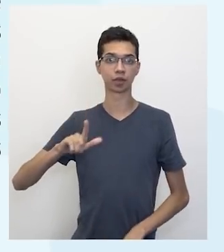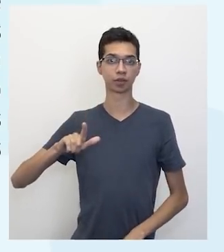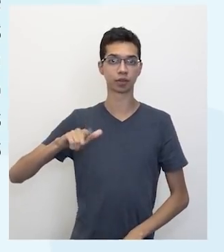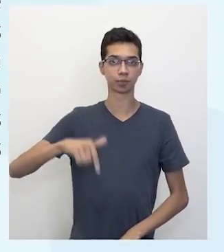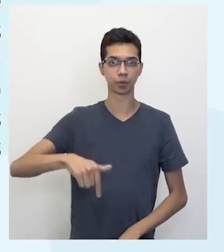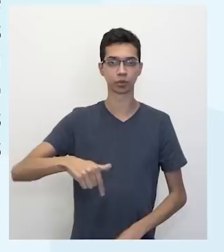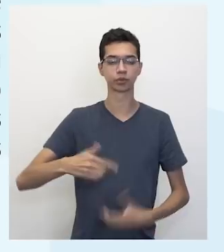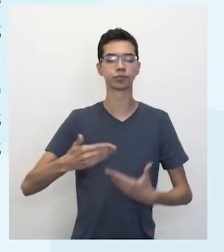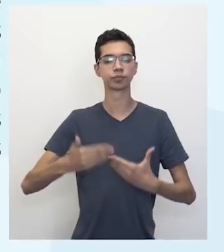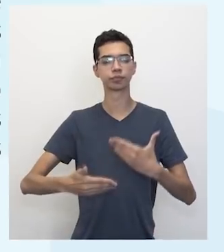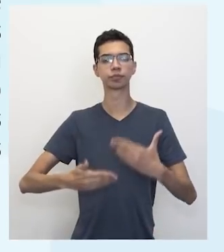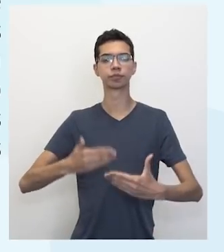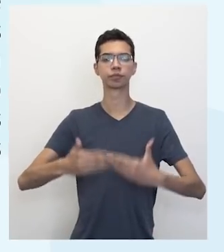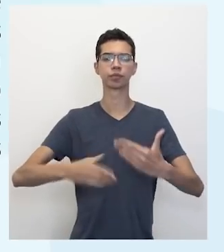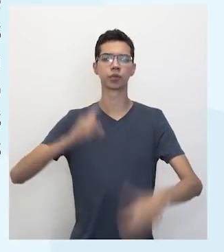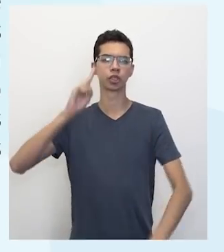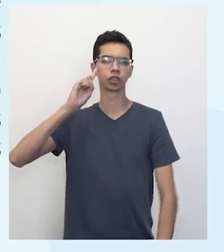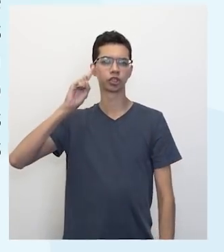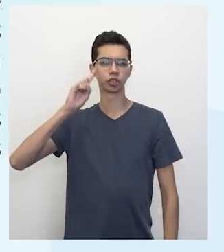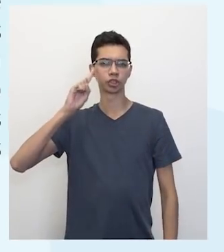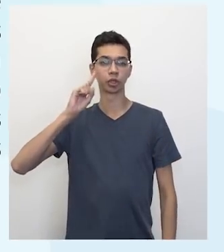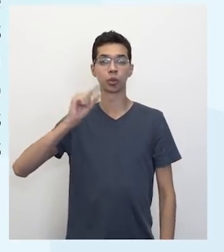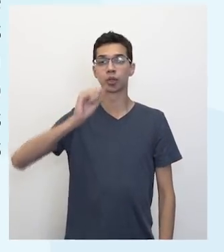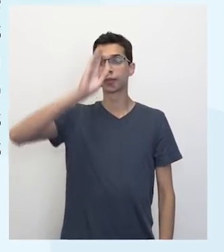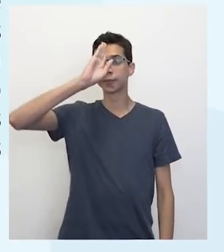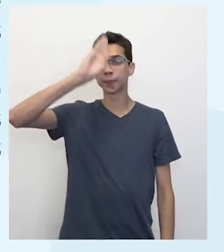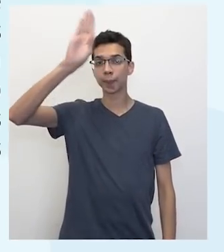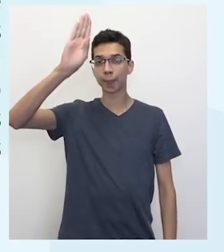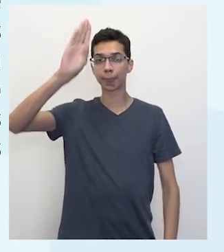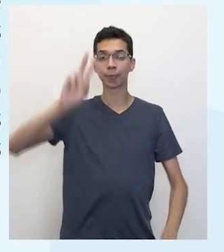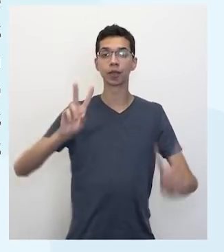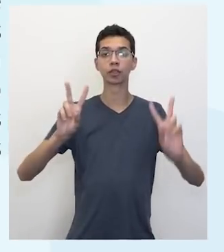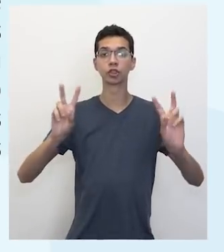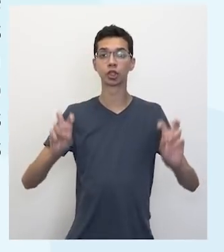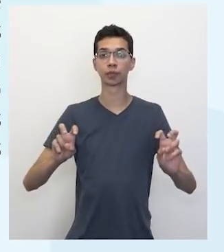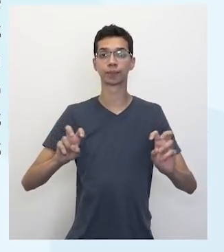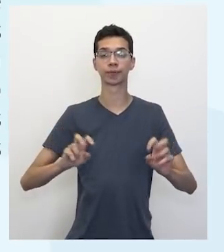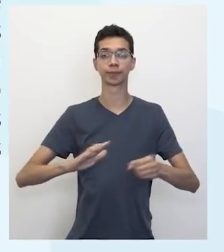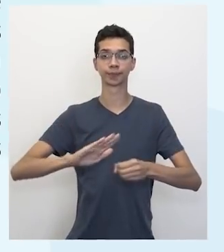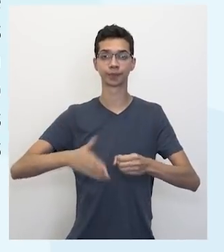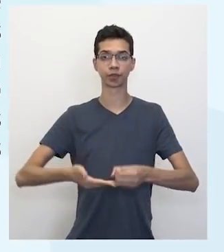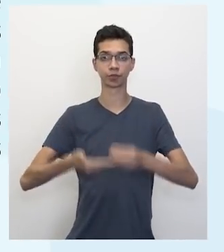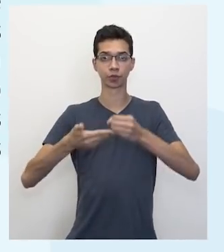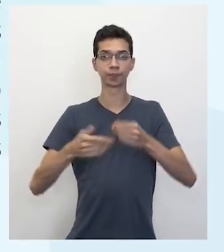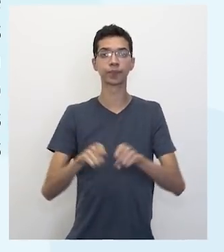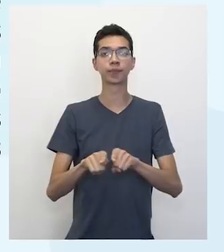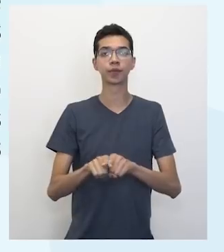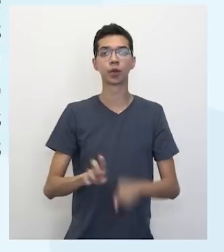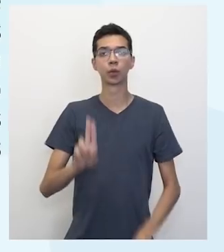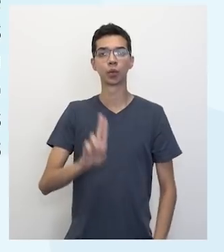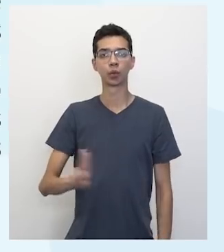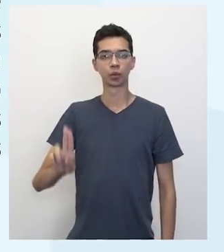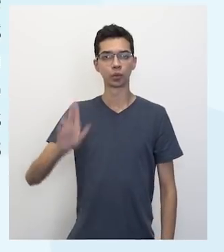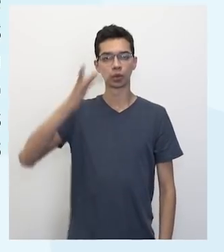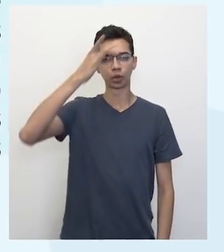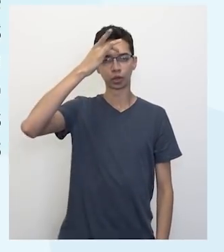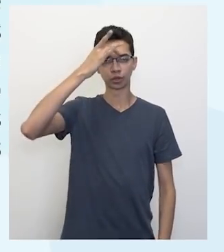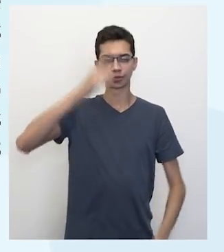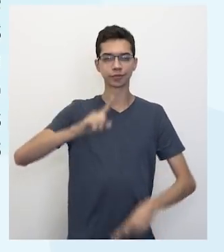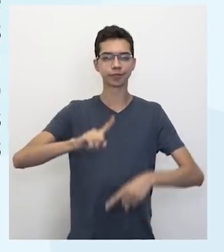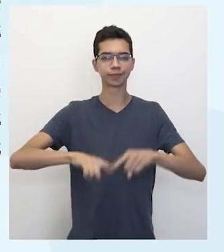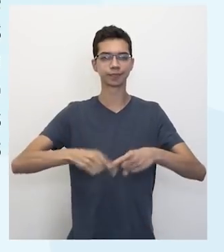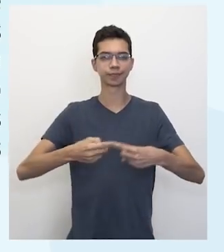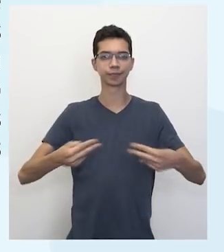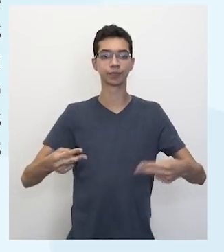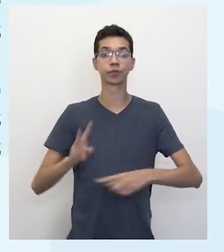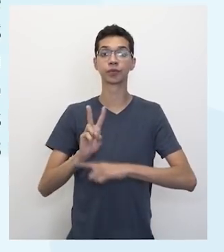processos produtivos que priorizem o desenvolvimento sustentável, o uso consciente dos recursos naturais e a preservação da vida em